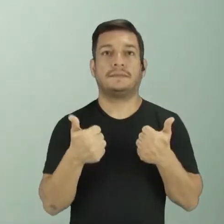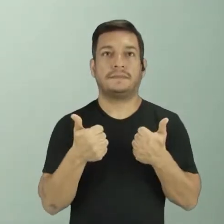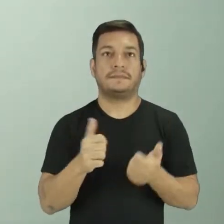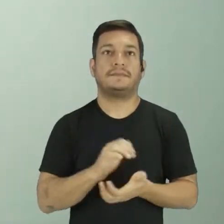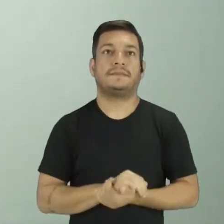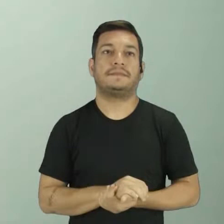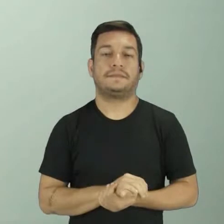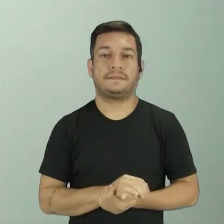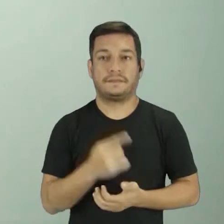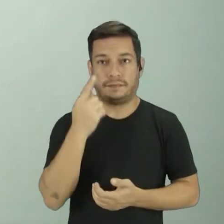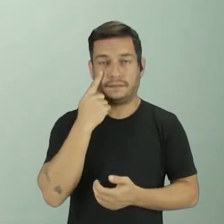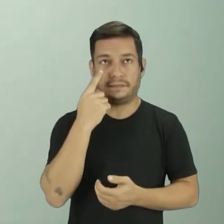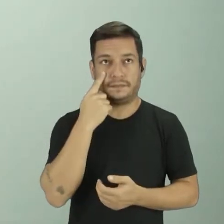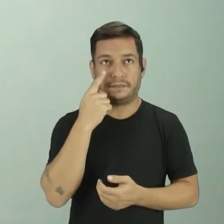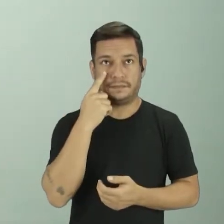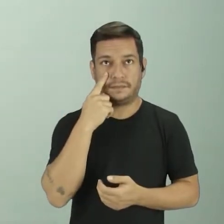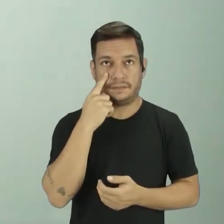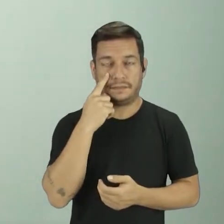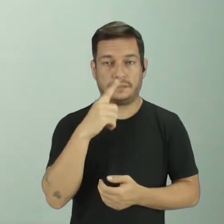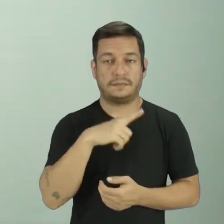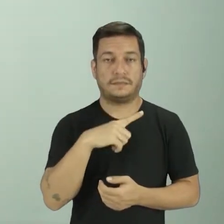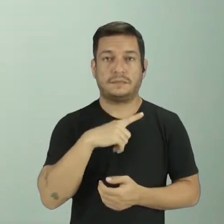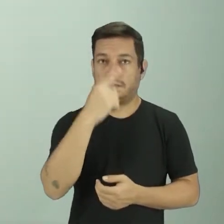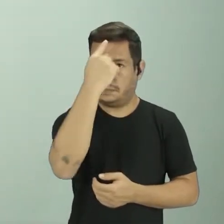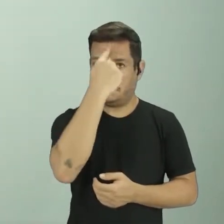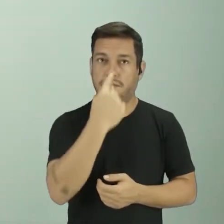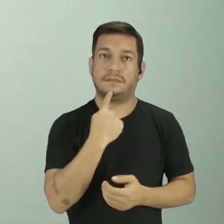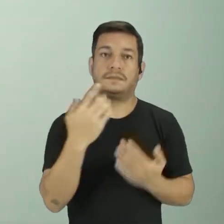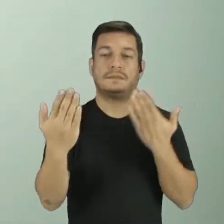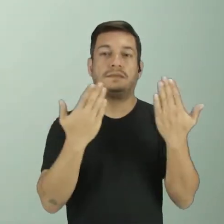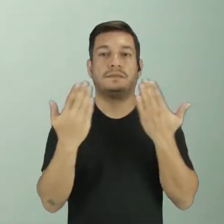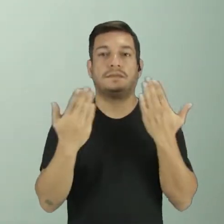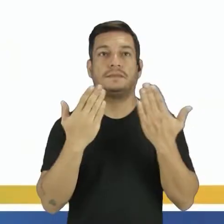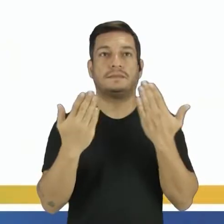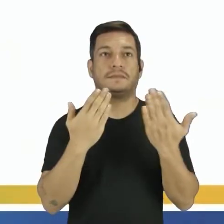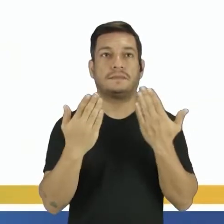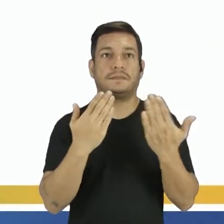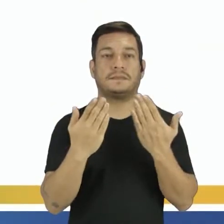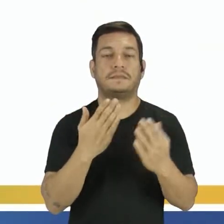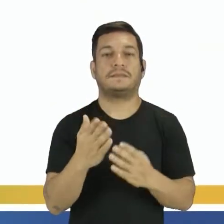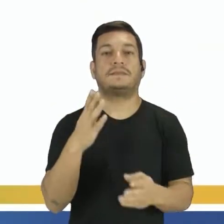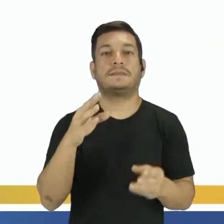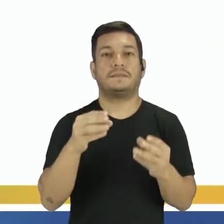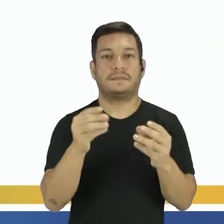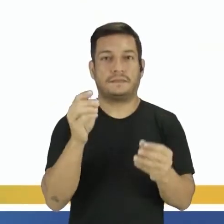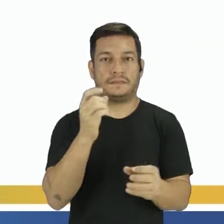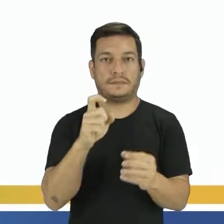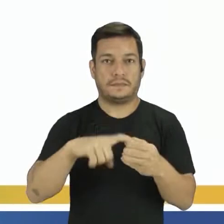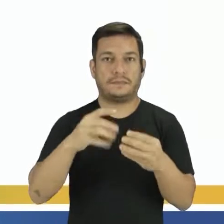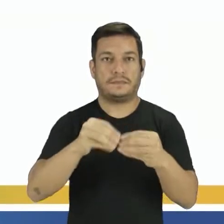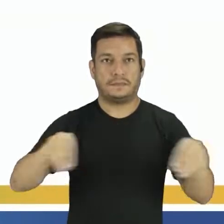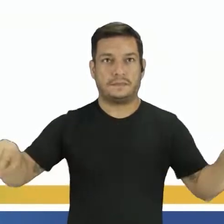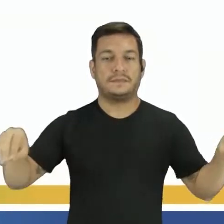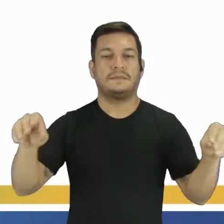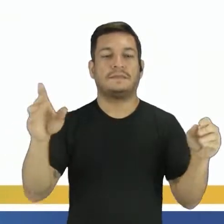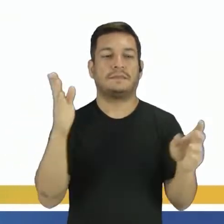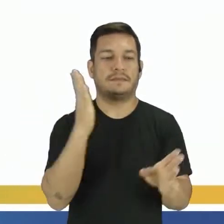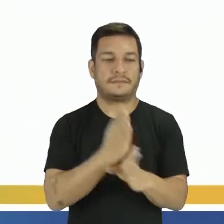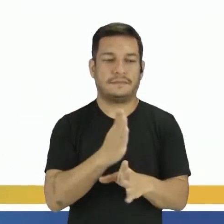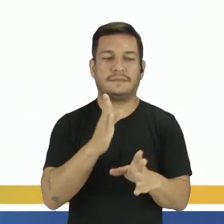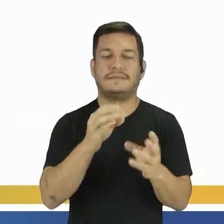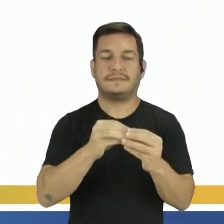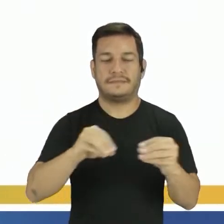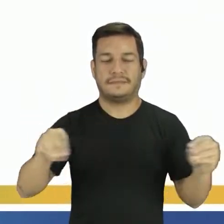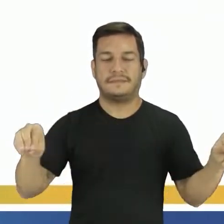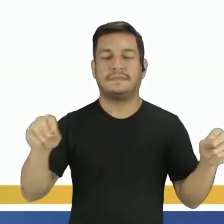bem? Então vamos à imagem, a gente tem um comparativo entre mitose e meiose. Então a gente pode ver na